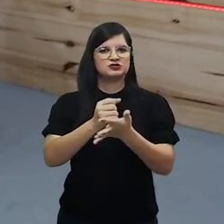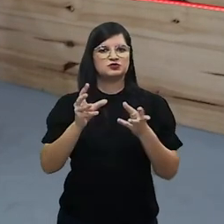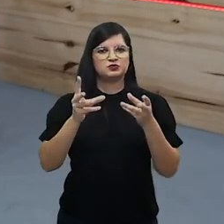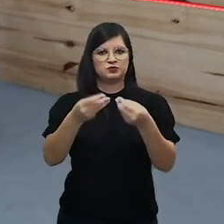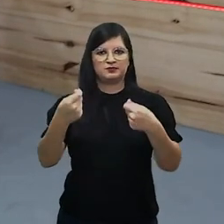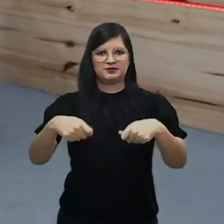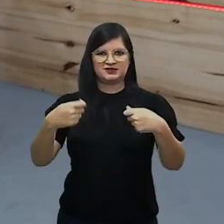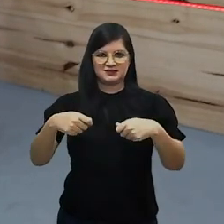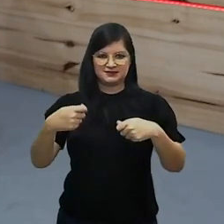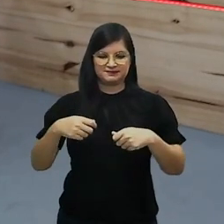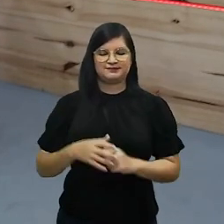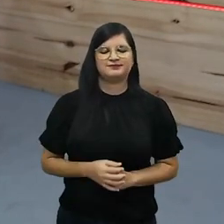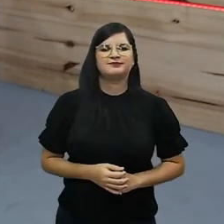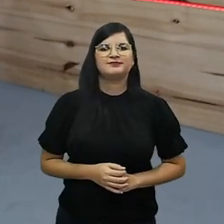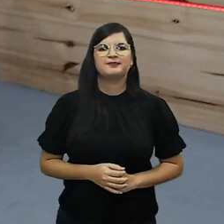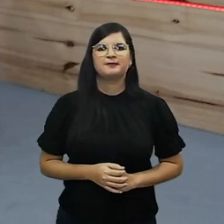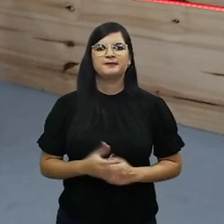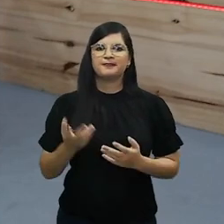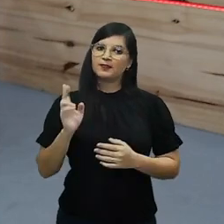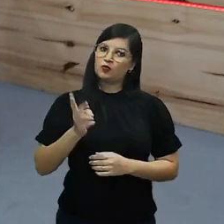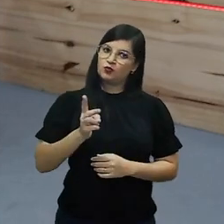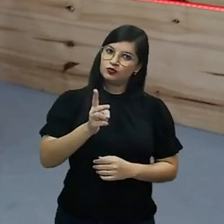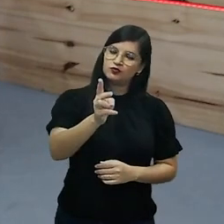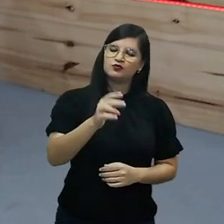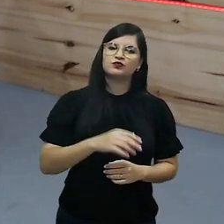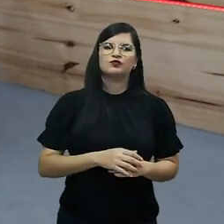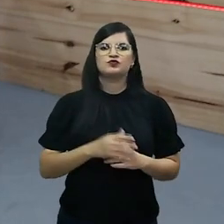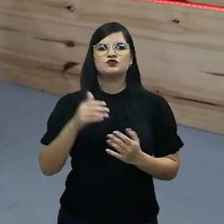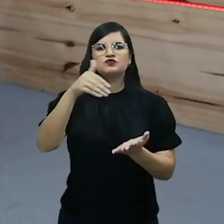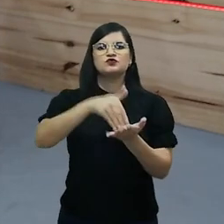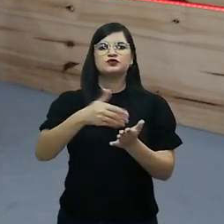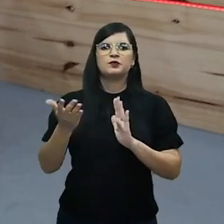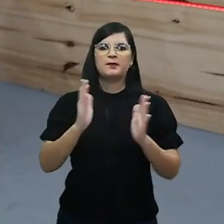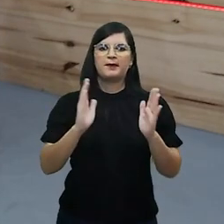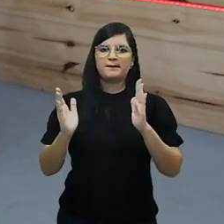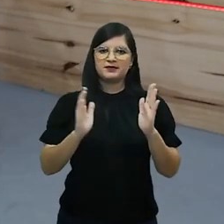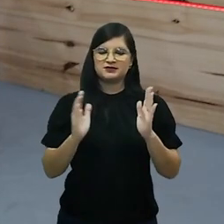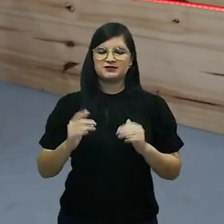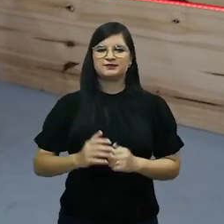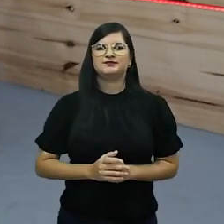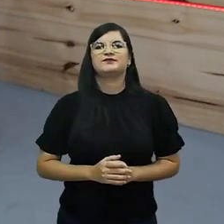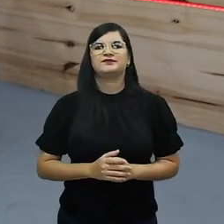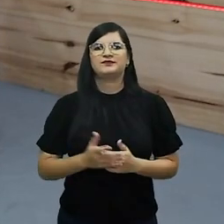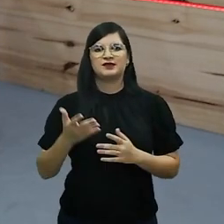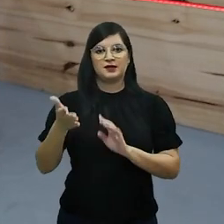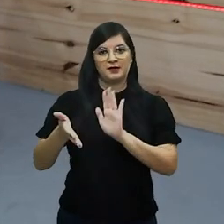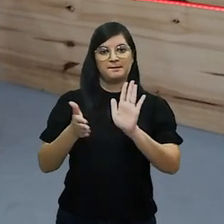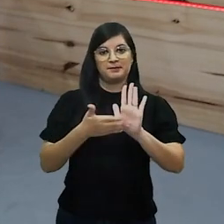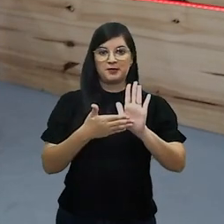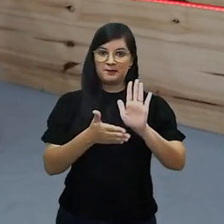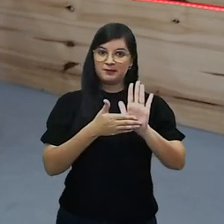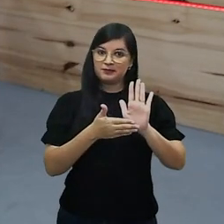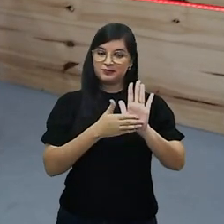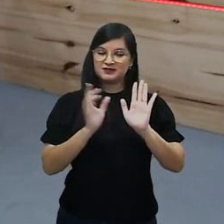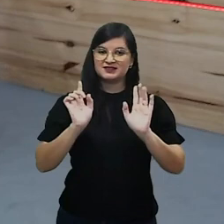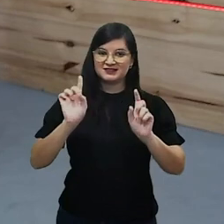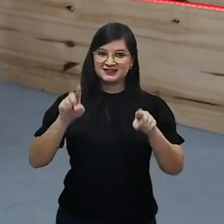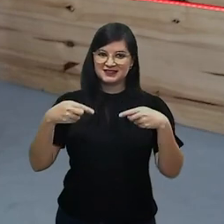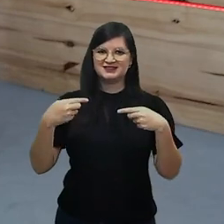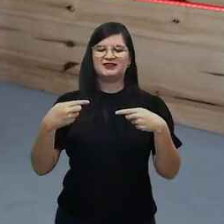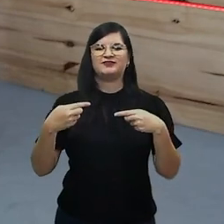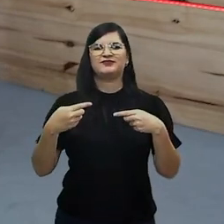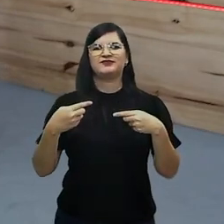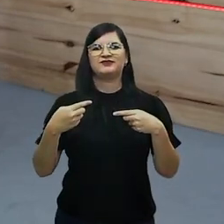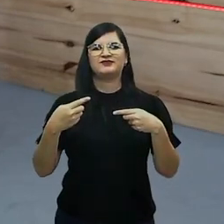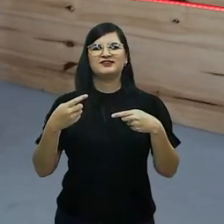preciso também, tá? Continuando esse nosso último momento, a gente tem uma proposta, né? A gente tem um desafio que a gente